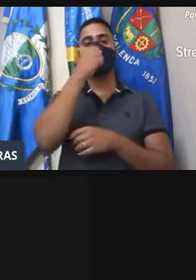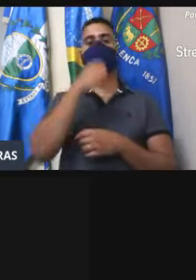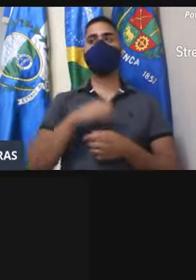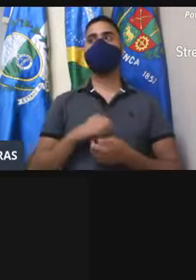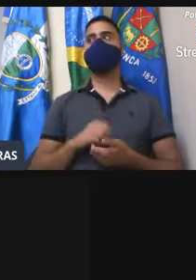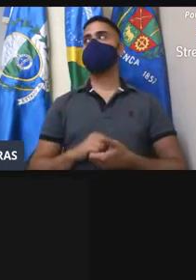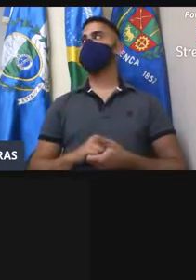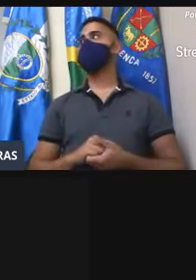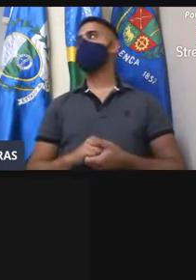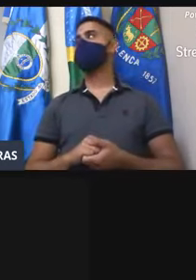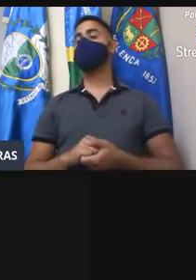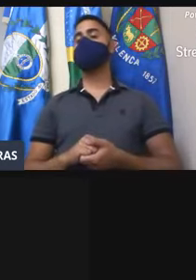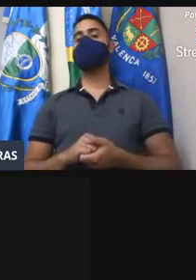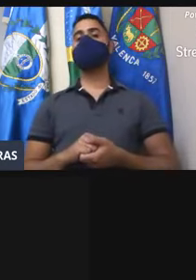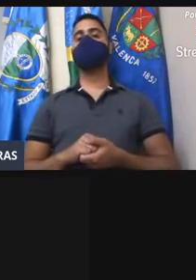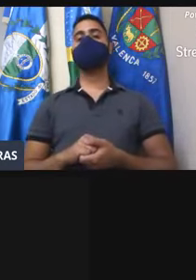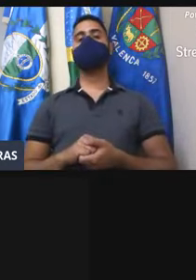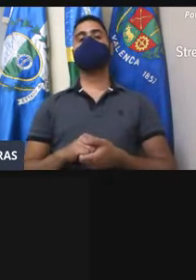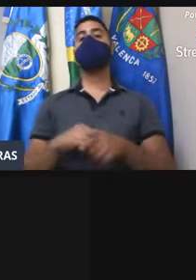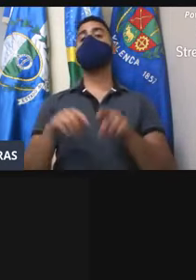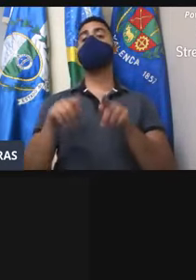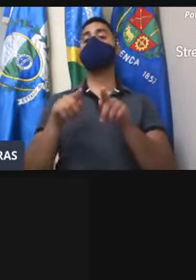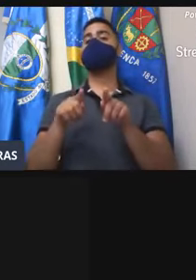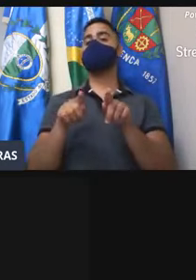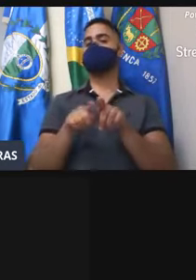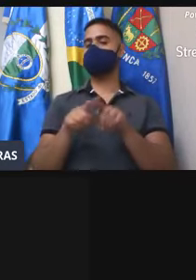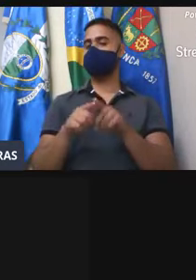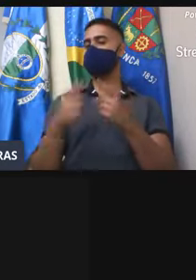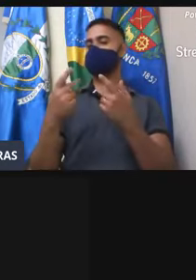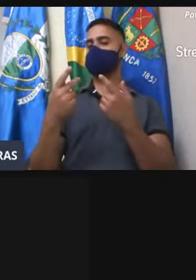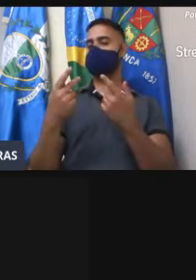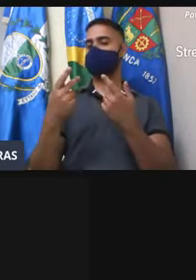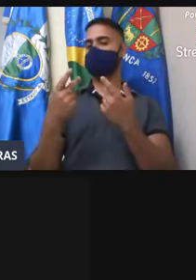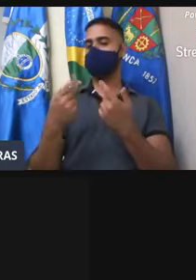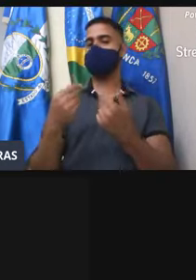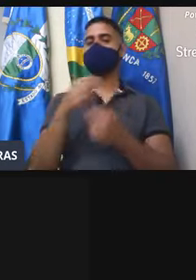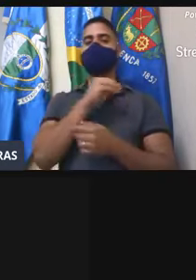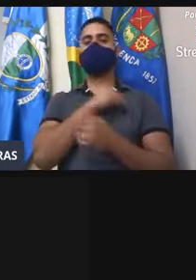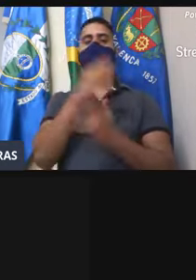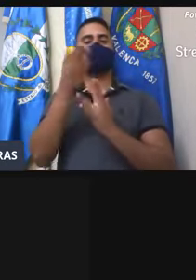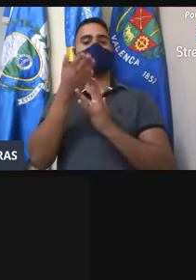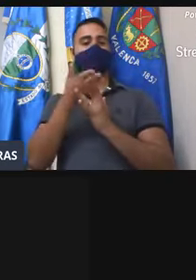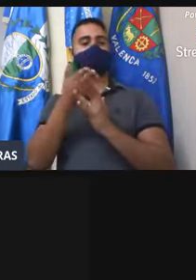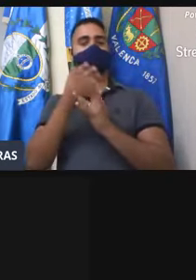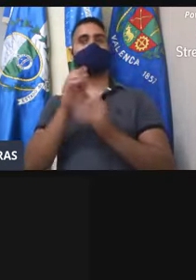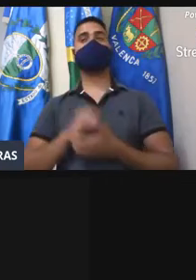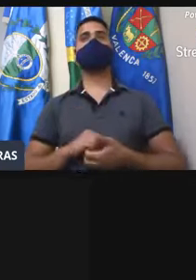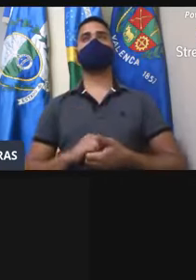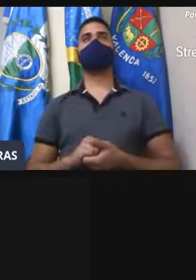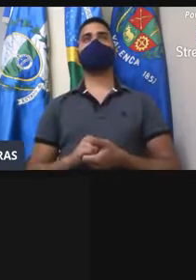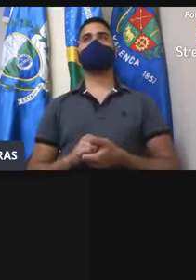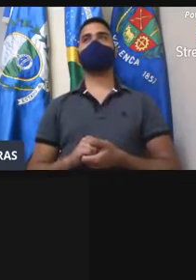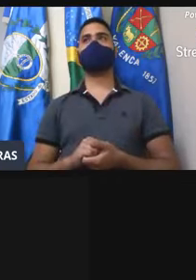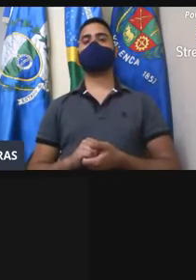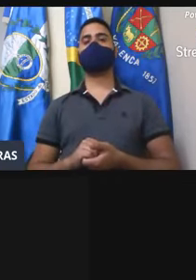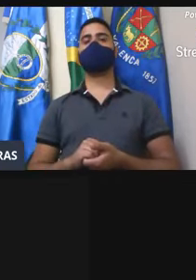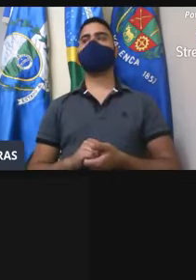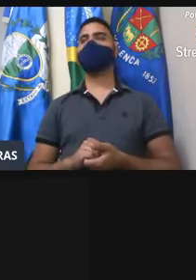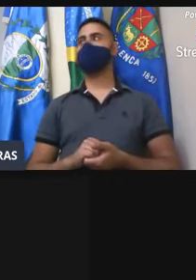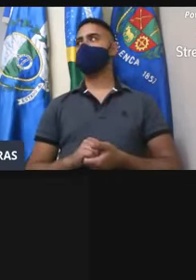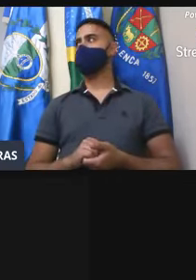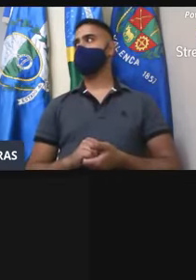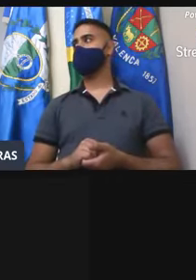capita igual ou inferior ao meio salário mínimo nacional. Outros benefícios